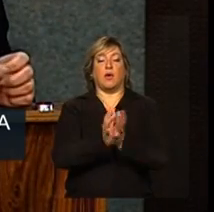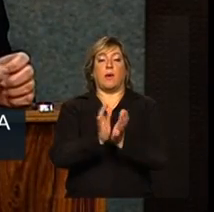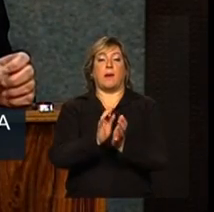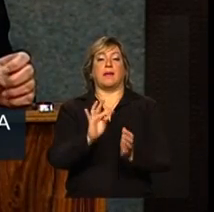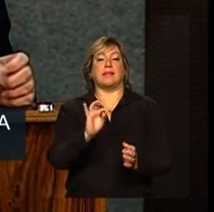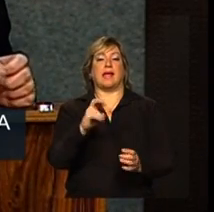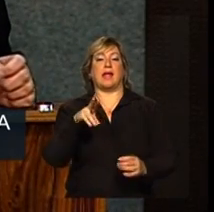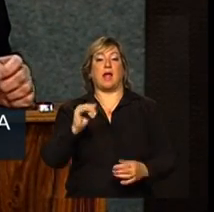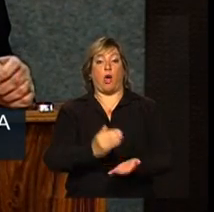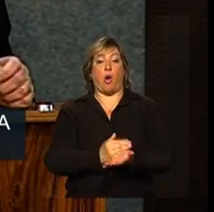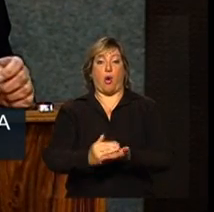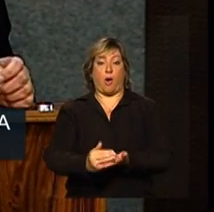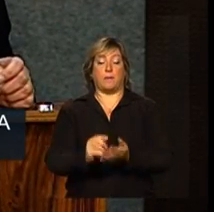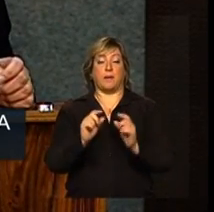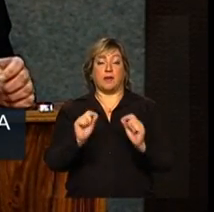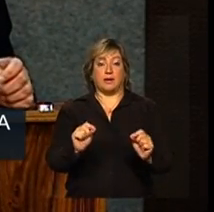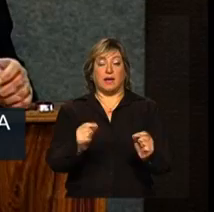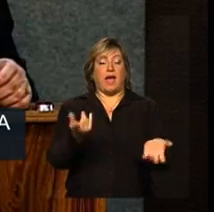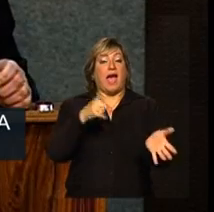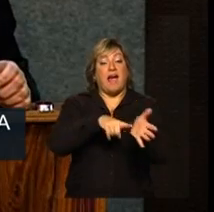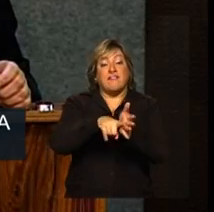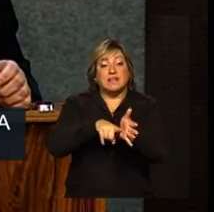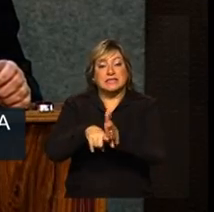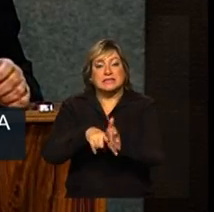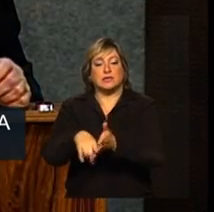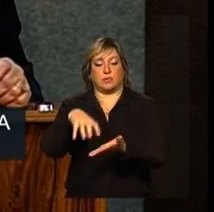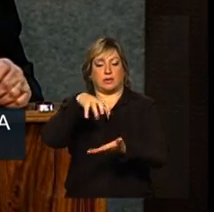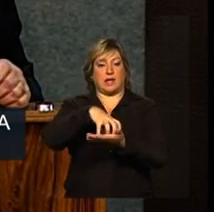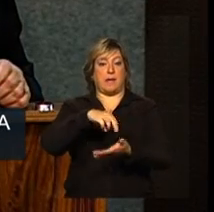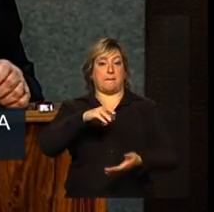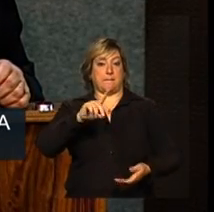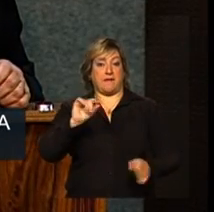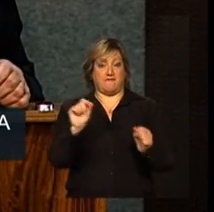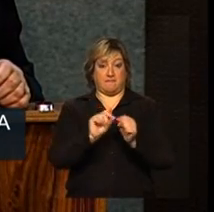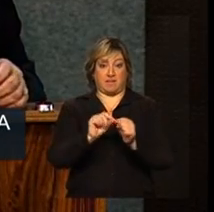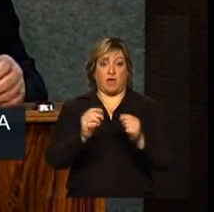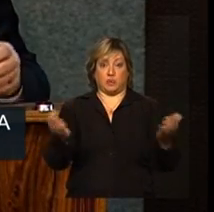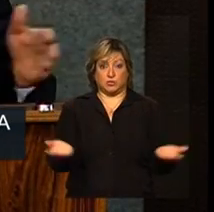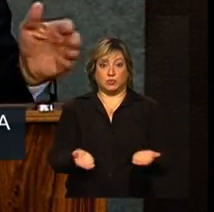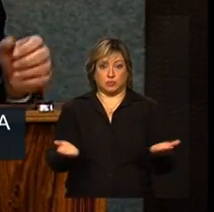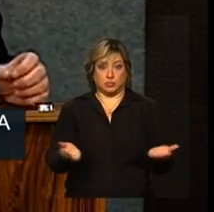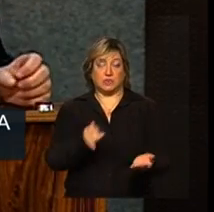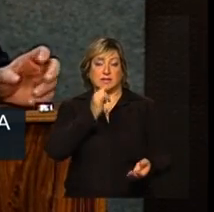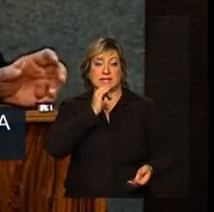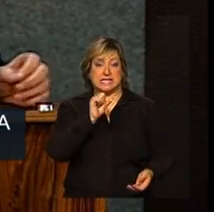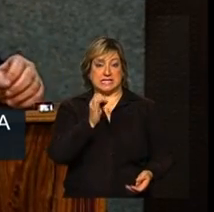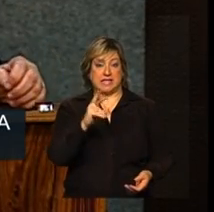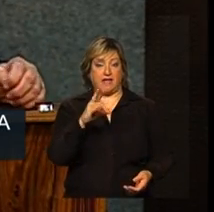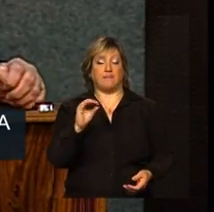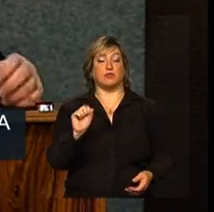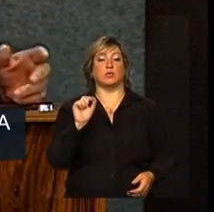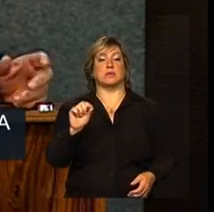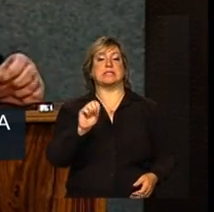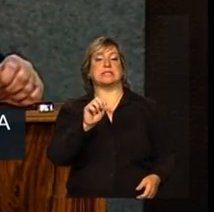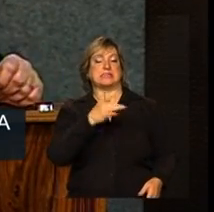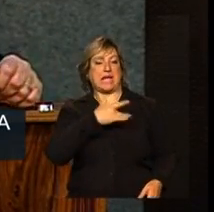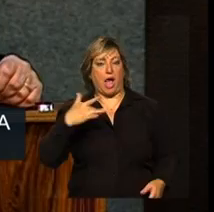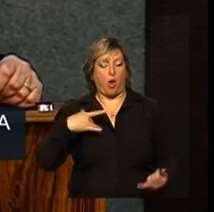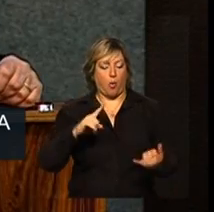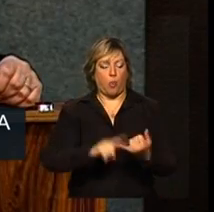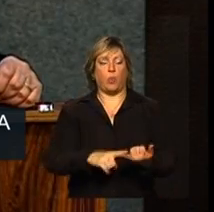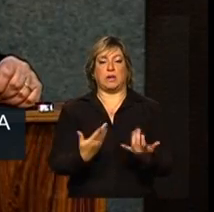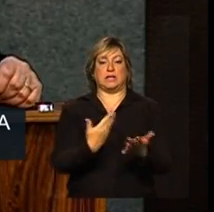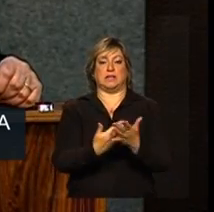começar, que a avaliação que a classe média faz hoje dos serviços de saúde, de